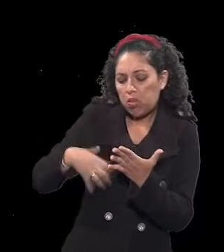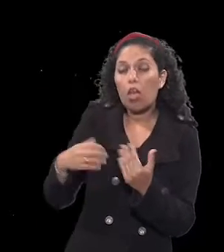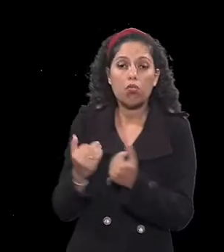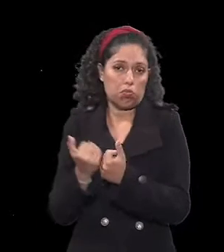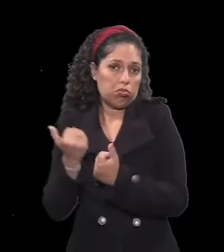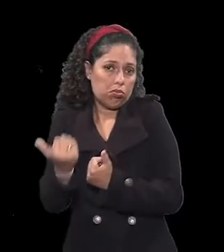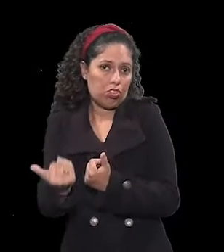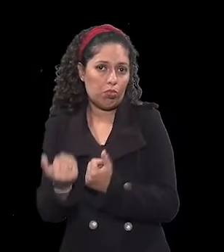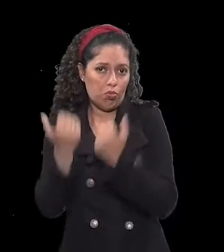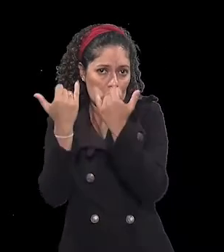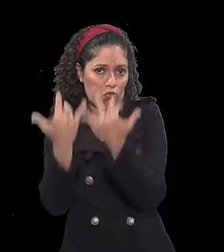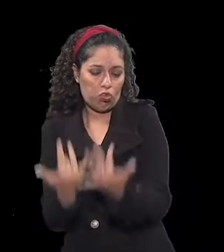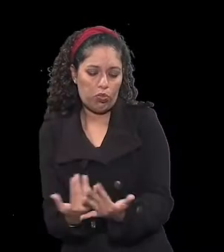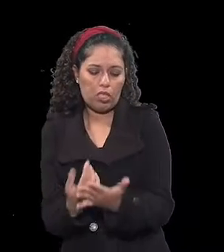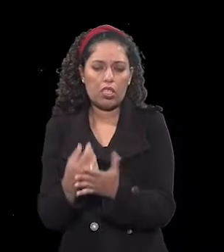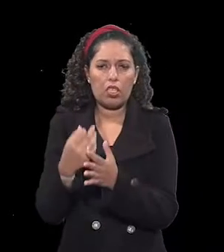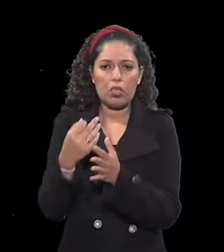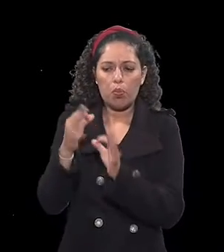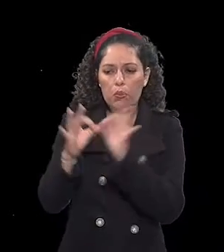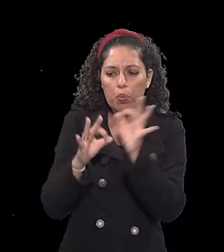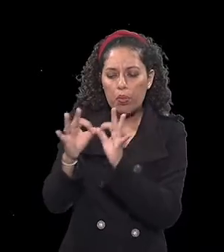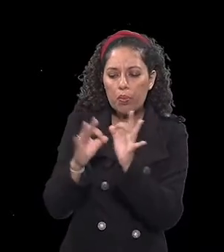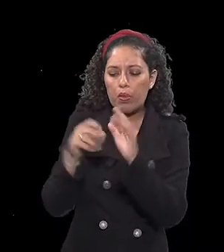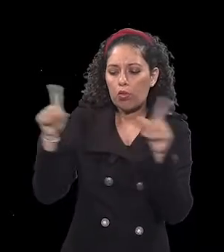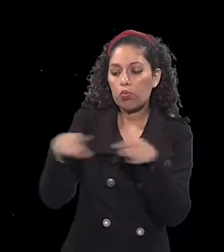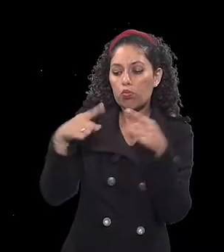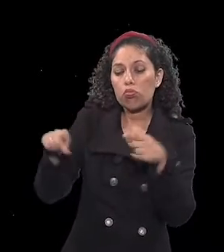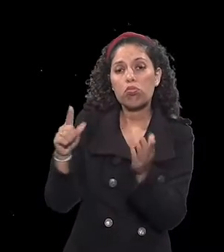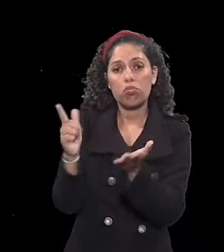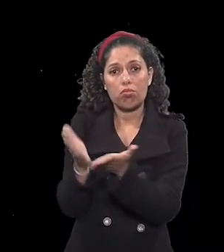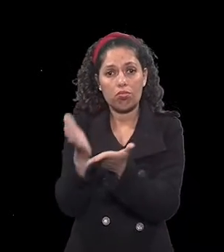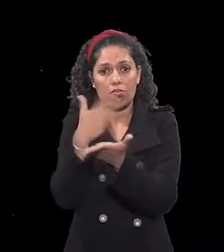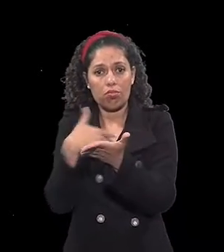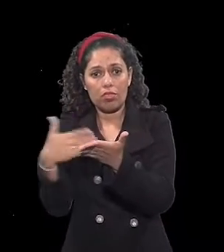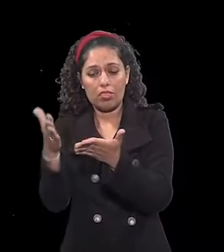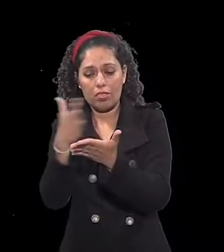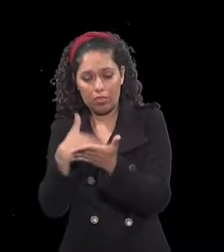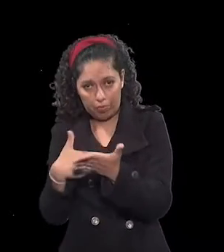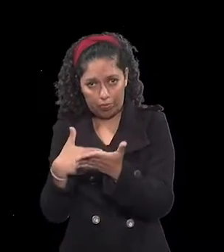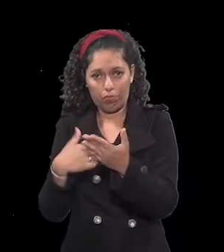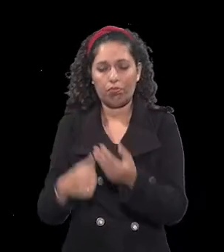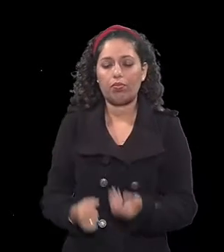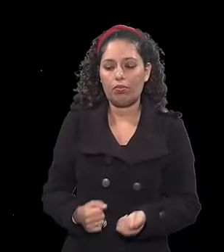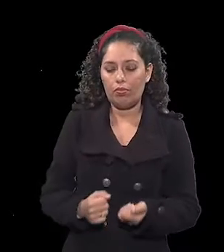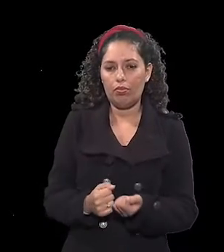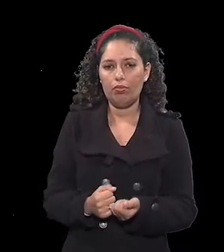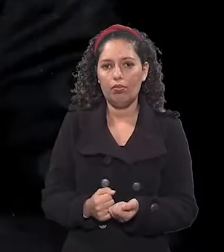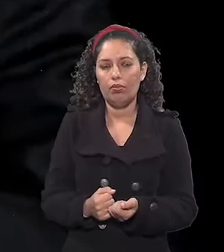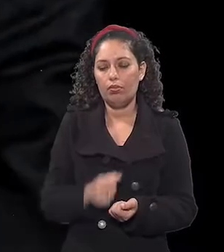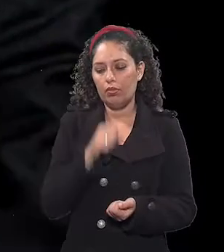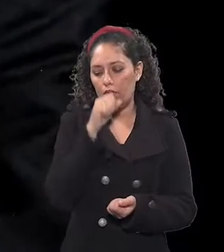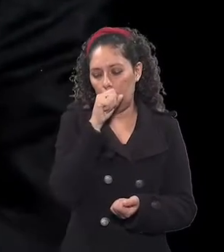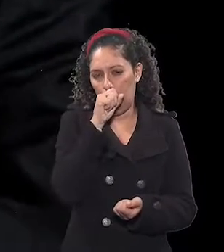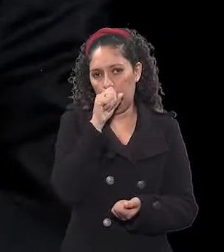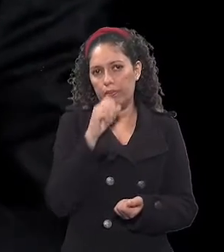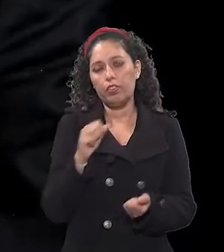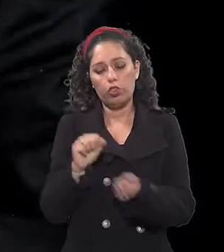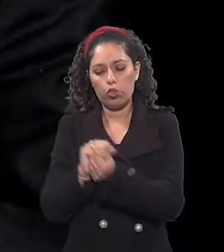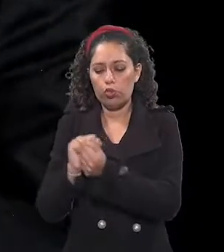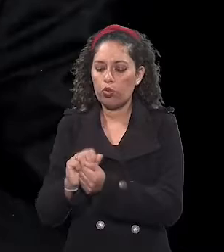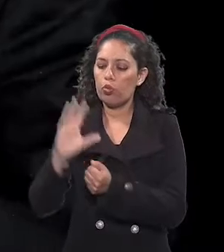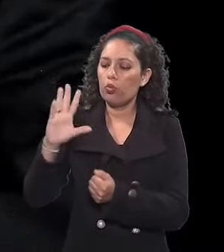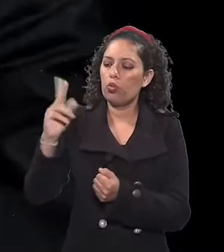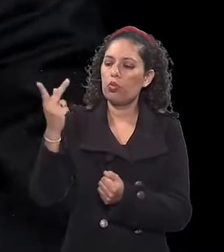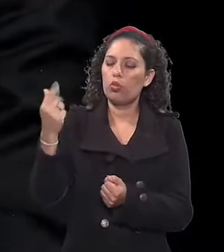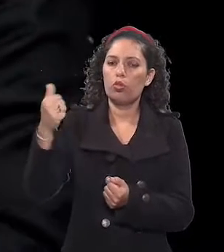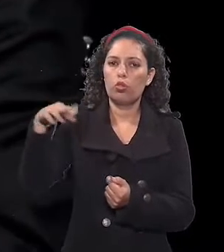Eu comecei dessa forma compondo, né, em caderno, para além dos cadernos de aula. Tinha uma conexão com o Charme,